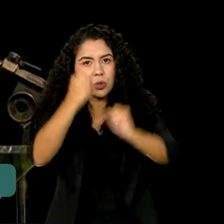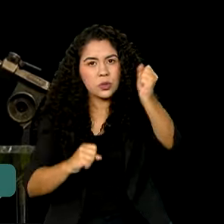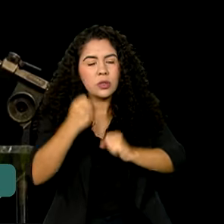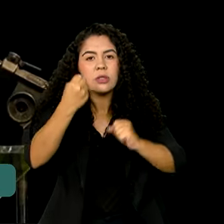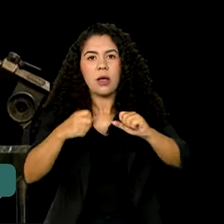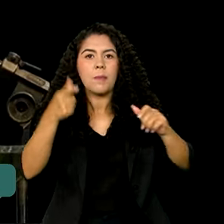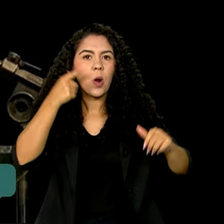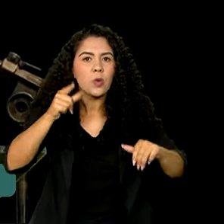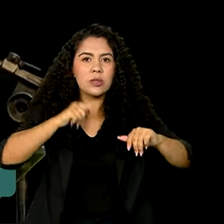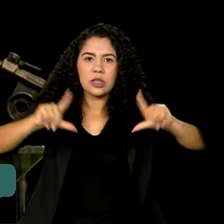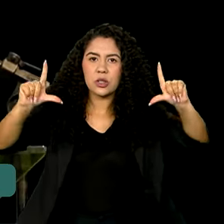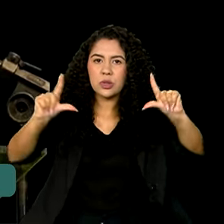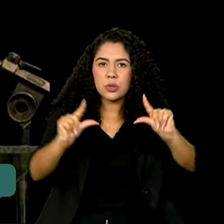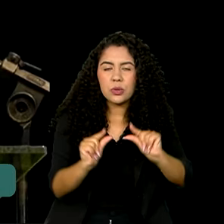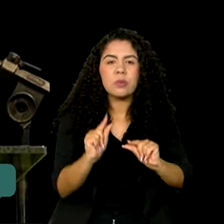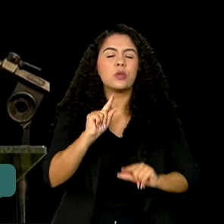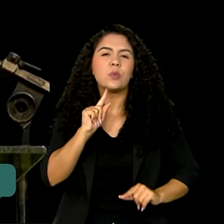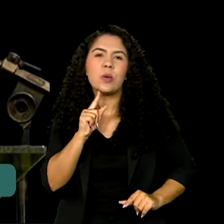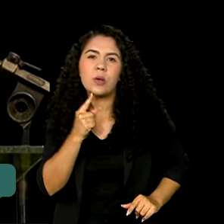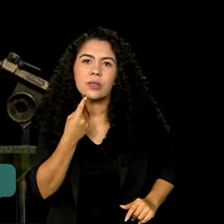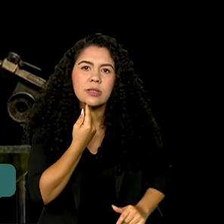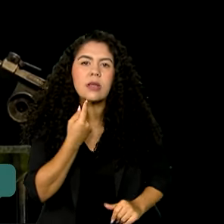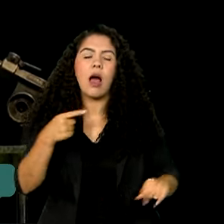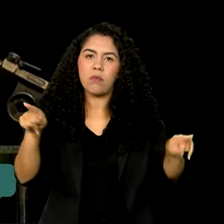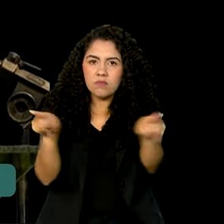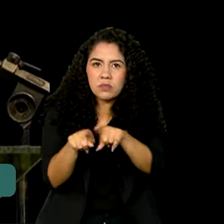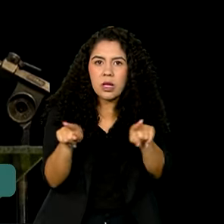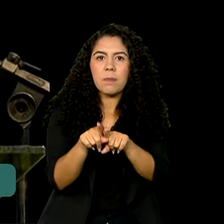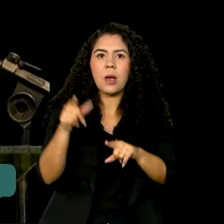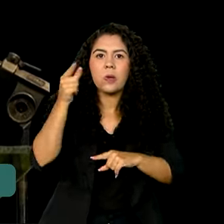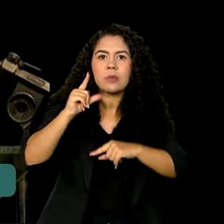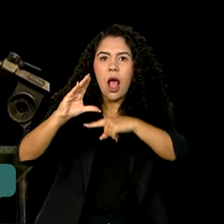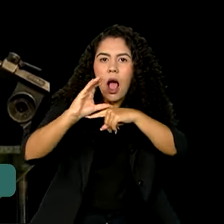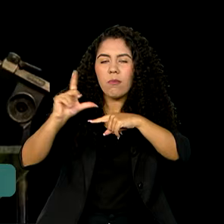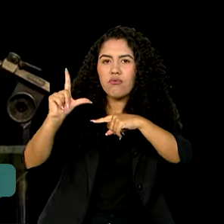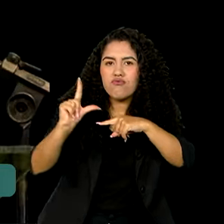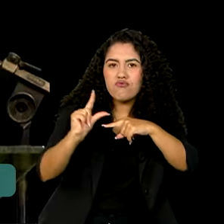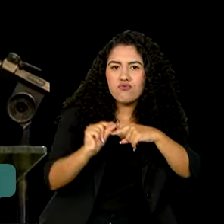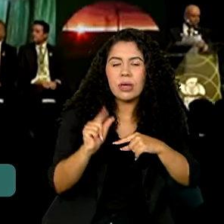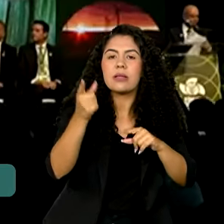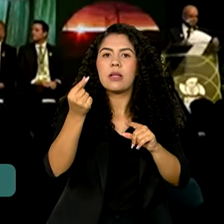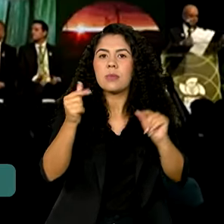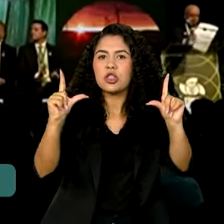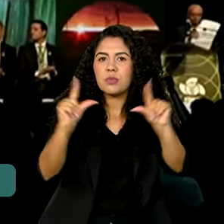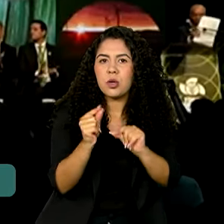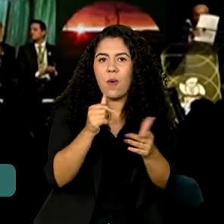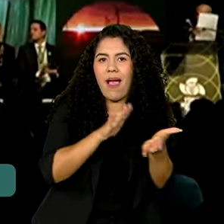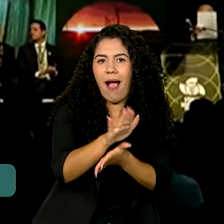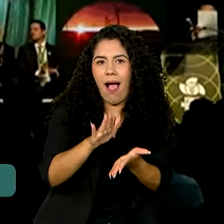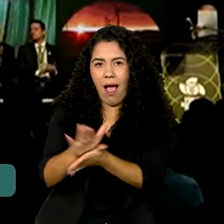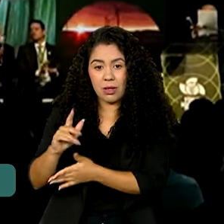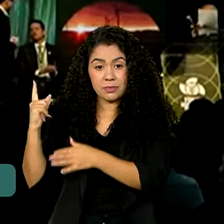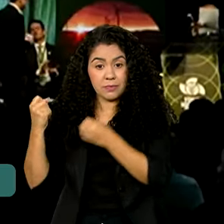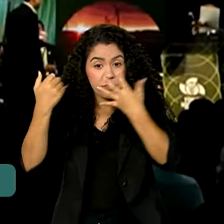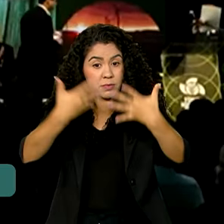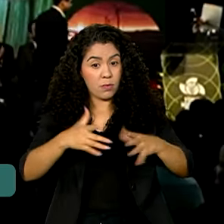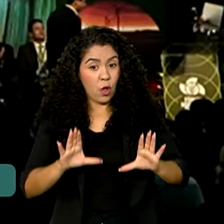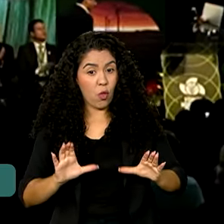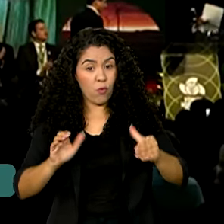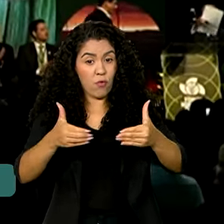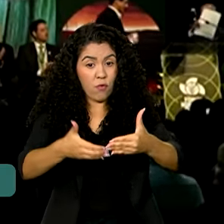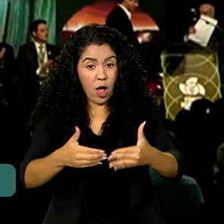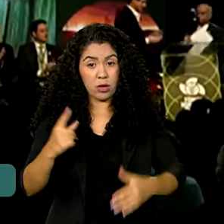descarbonizar, ter mais eficiência energética e reduzir custos. O Fórum Nordeste